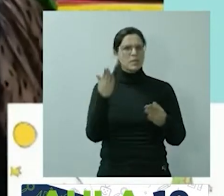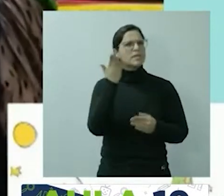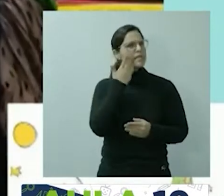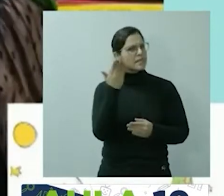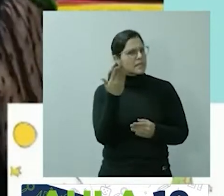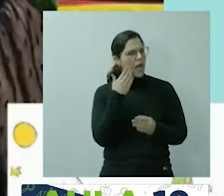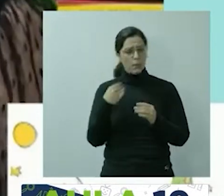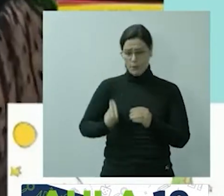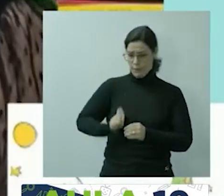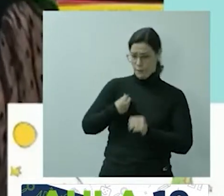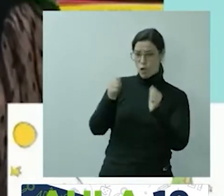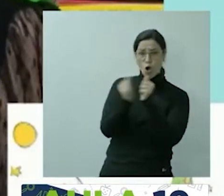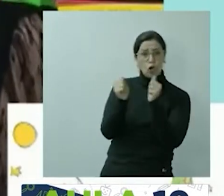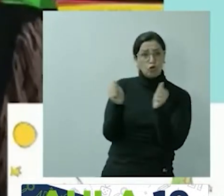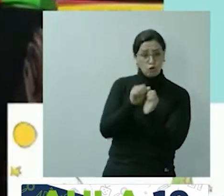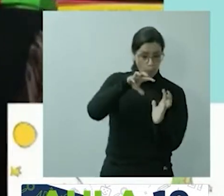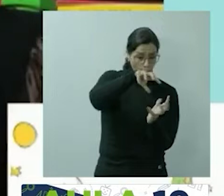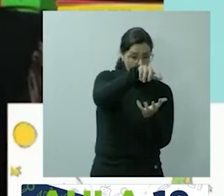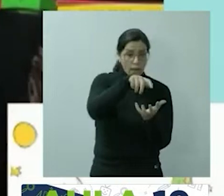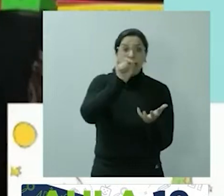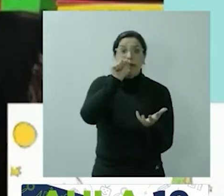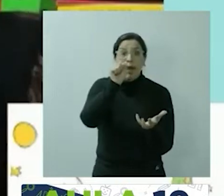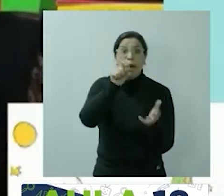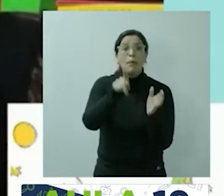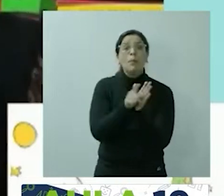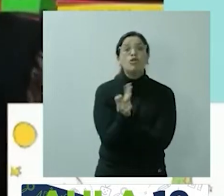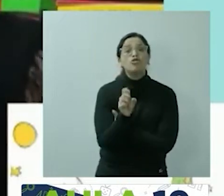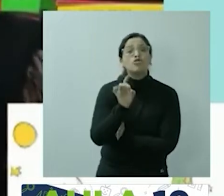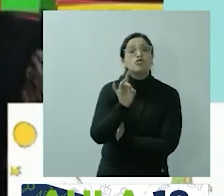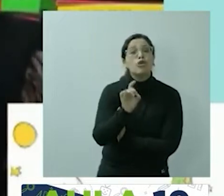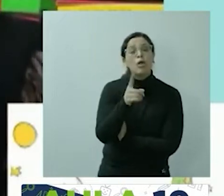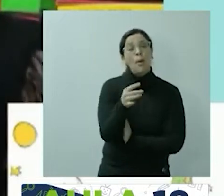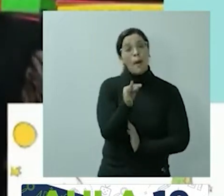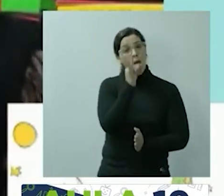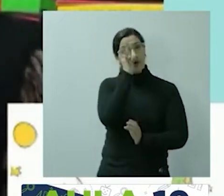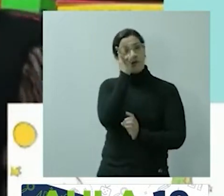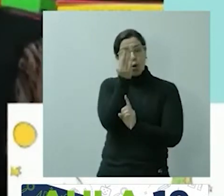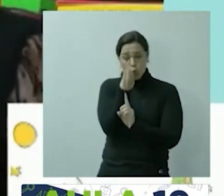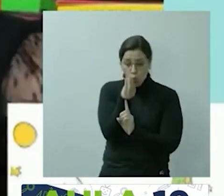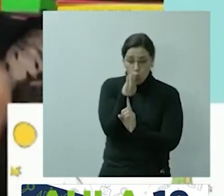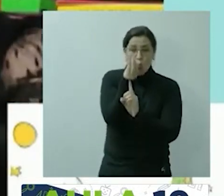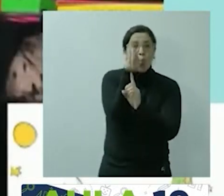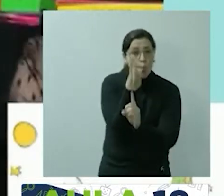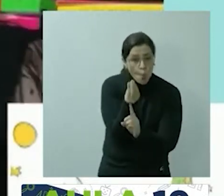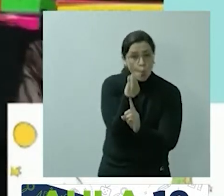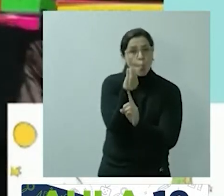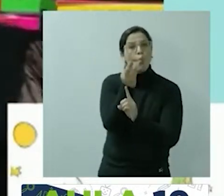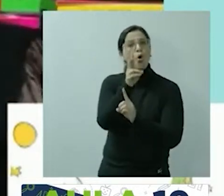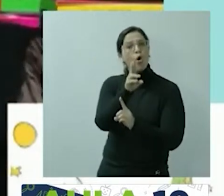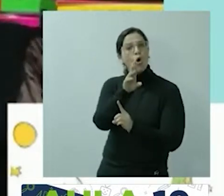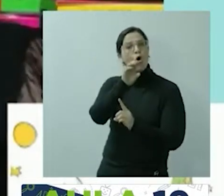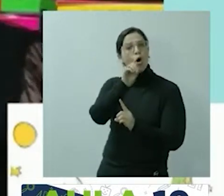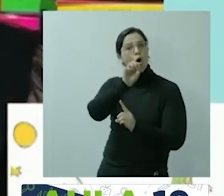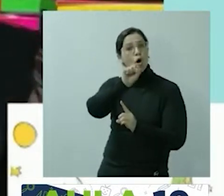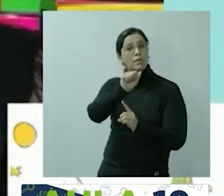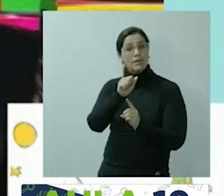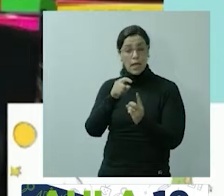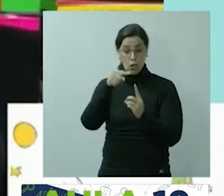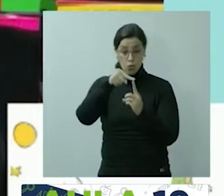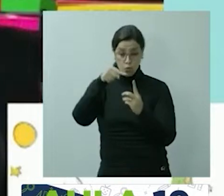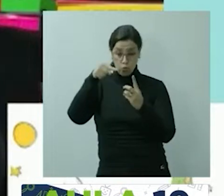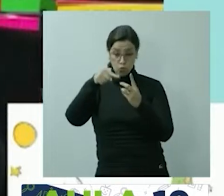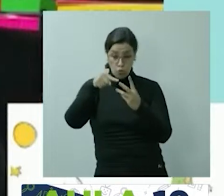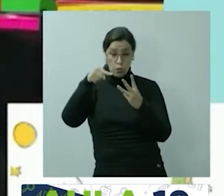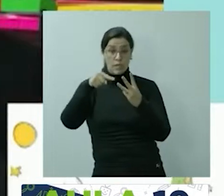Sabe quem morava lá nesse planeta com ele? Apenas uma rosa e três vulcões.